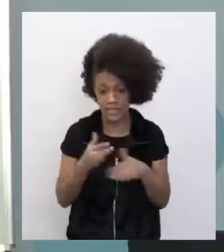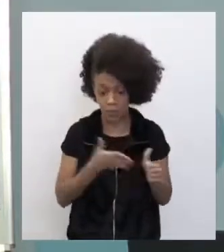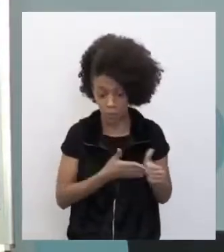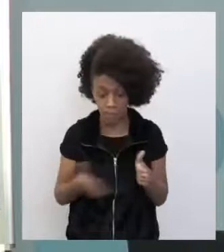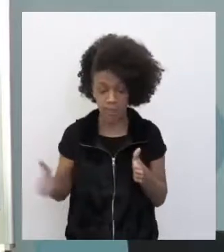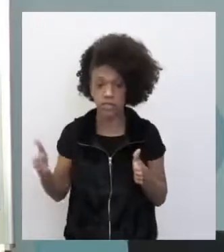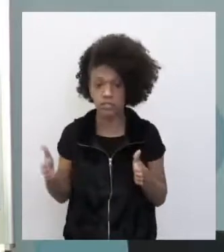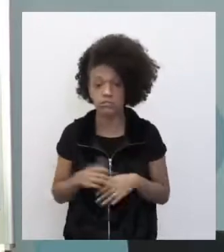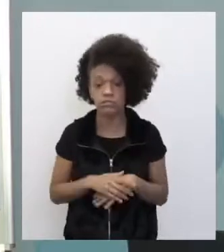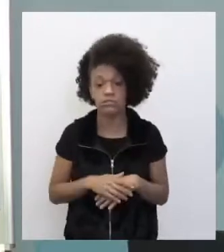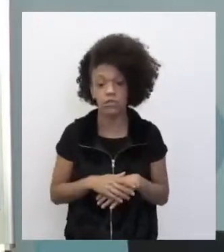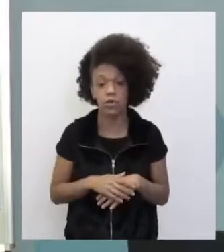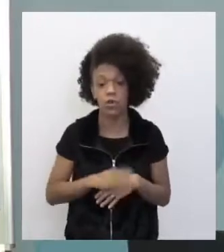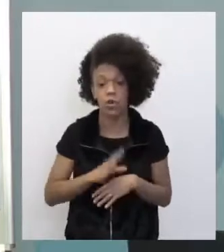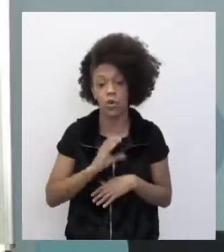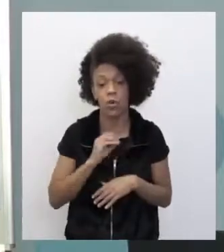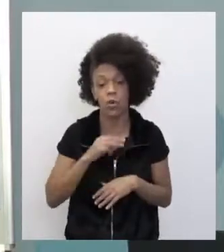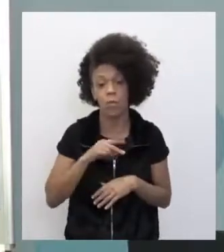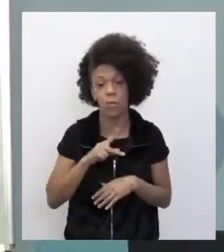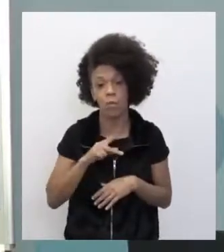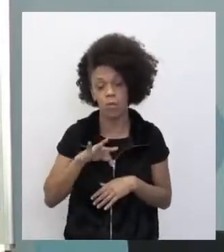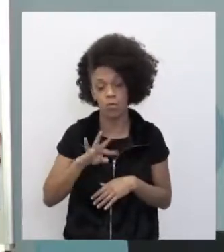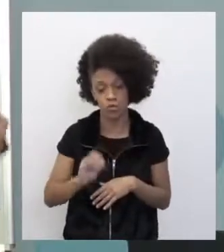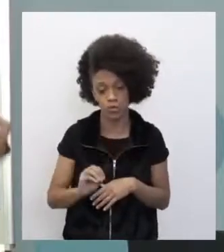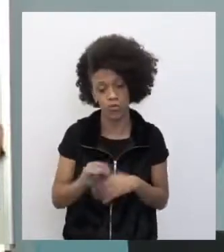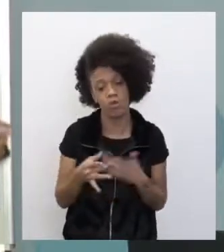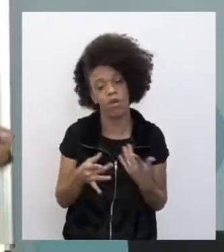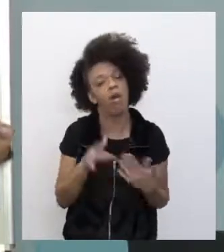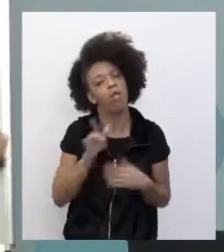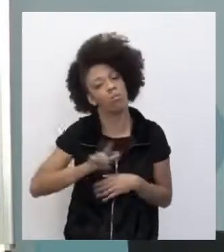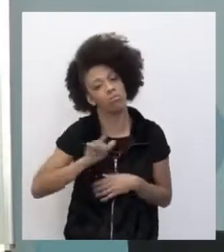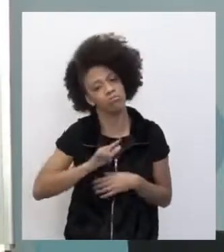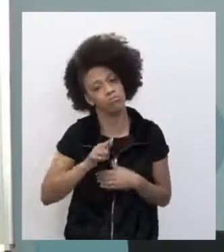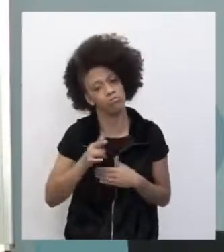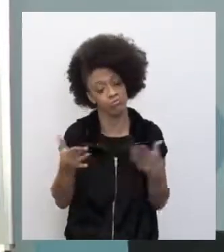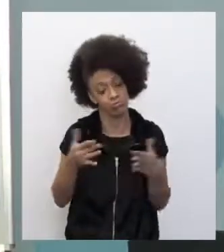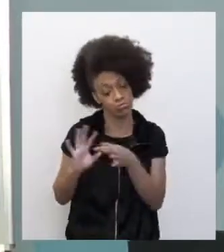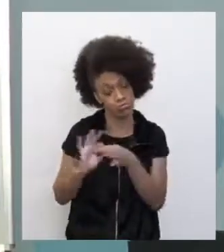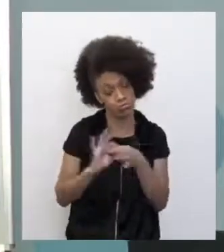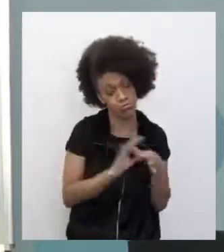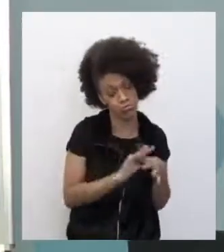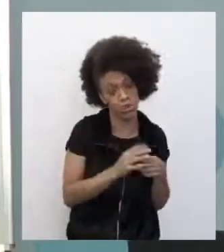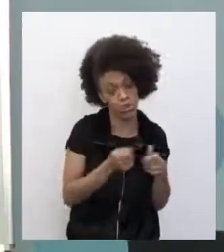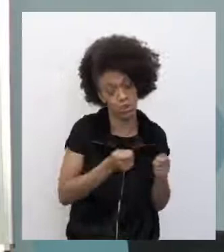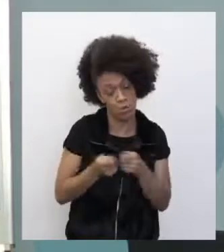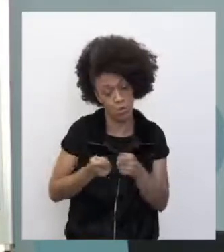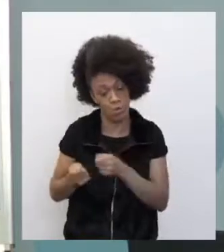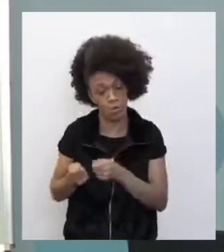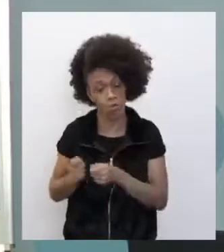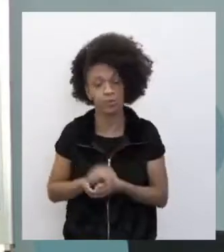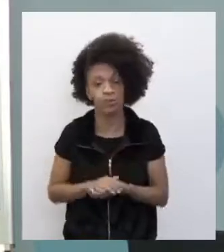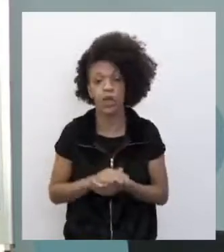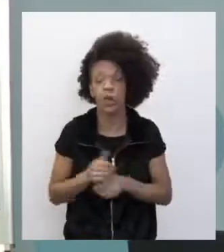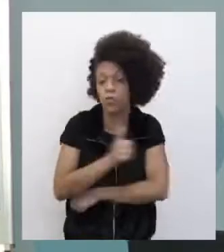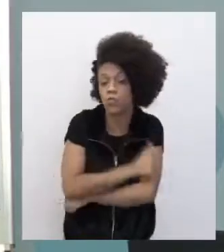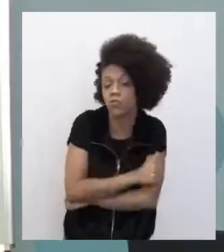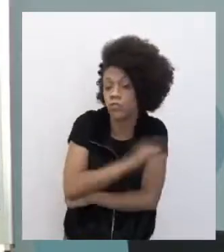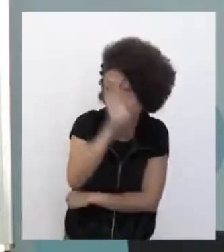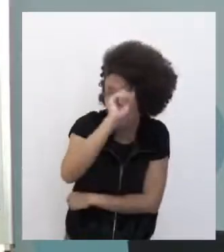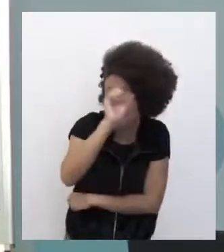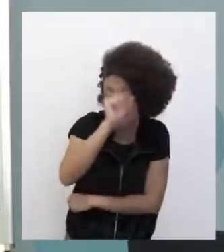período composto... Óbvio que eu vou ter uma relação de coordenação ou subordinação. Os alunos aprendem